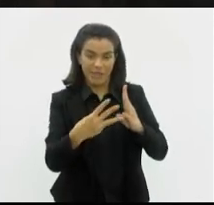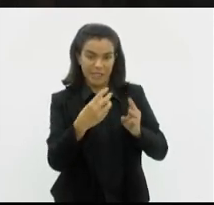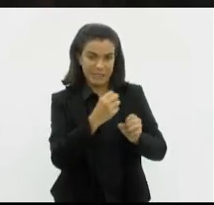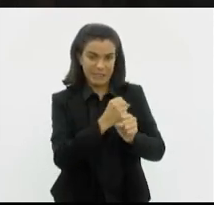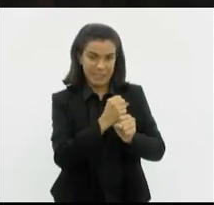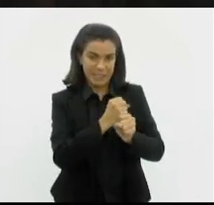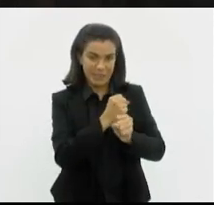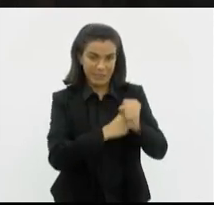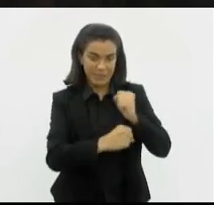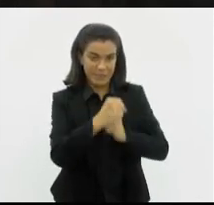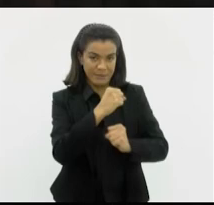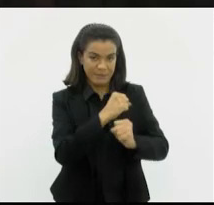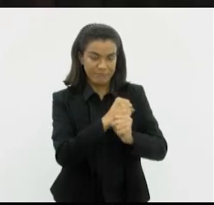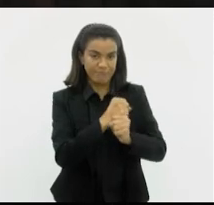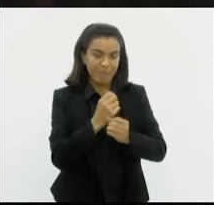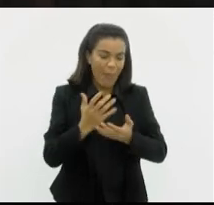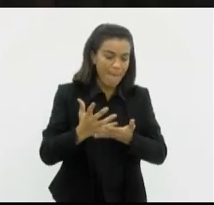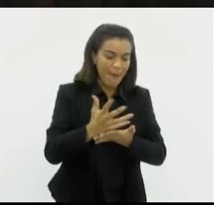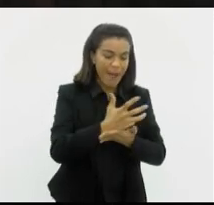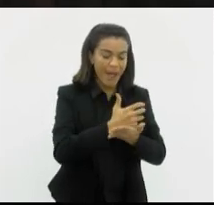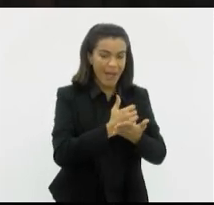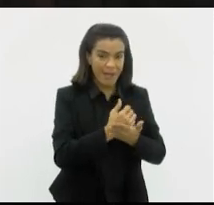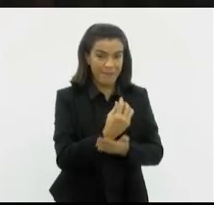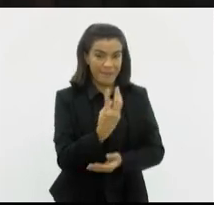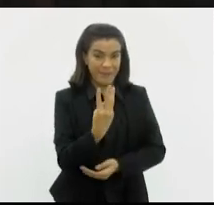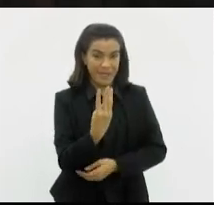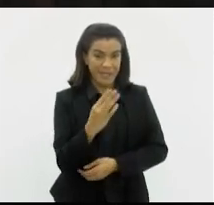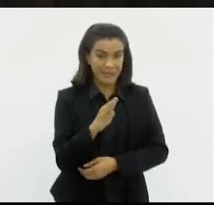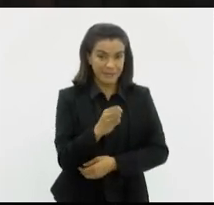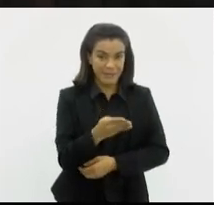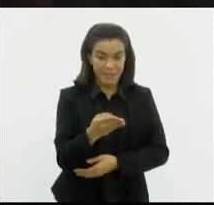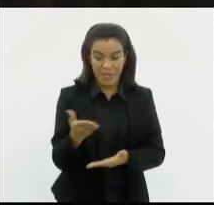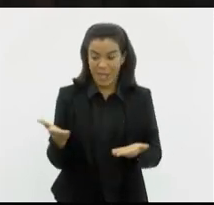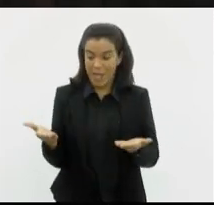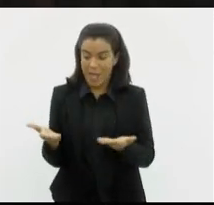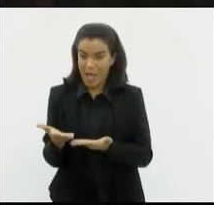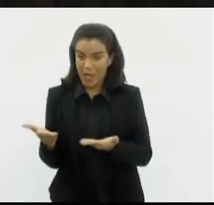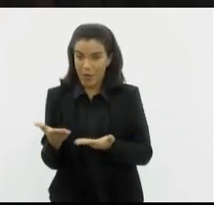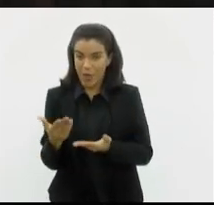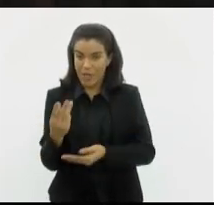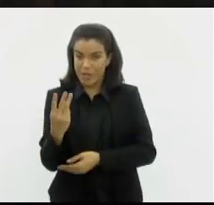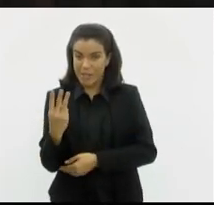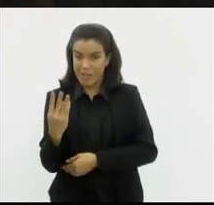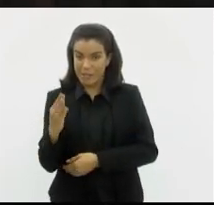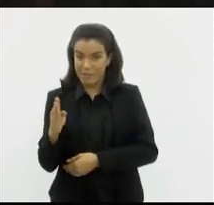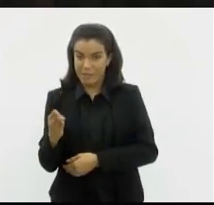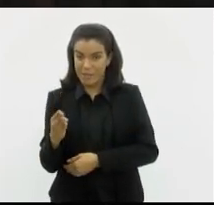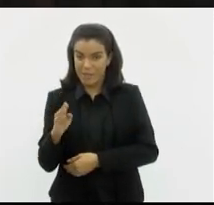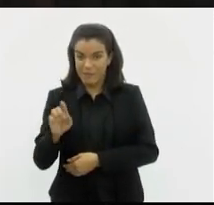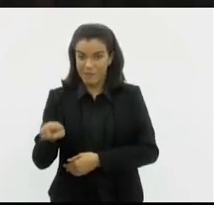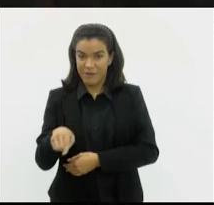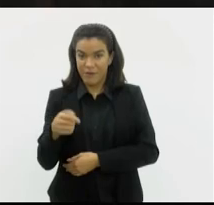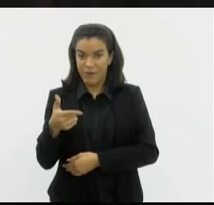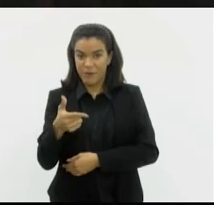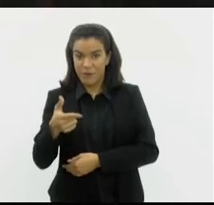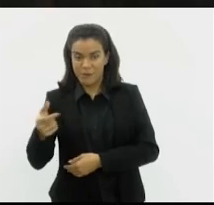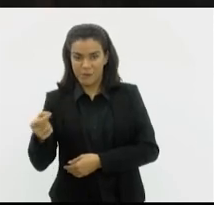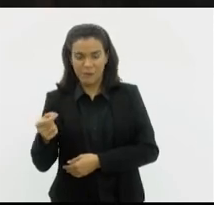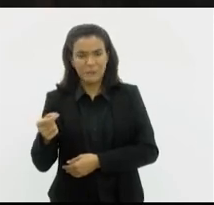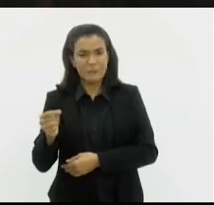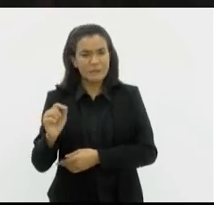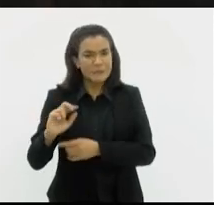arrecadou 2,3 bi. Em 24, 3 bi e 200. Então,